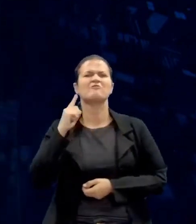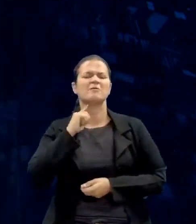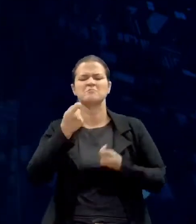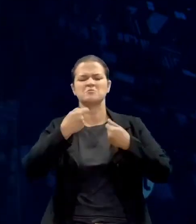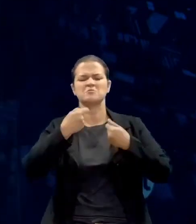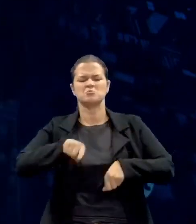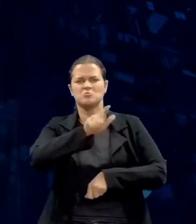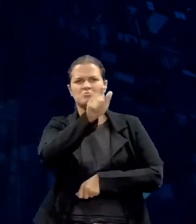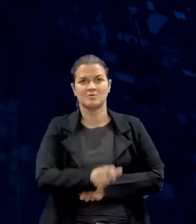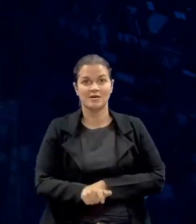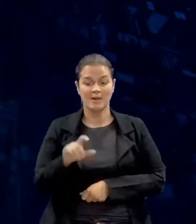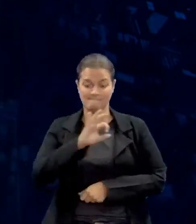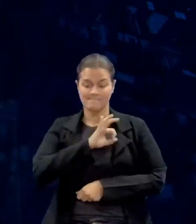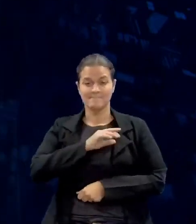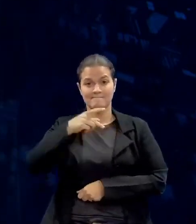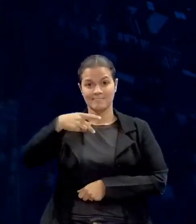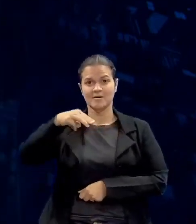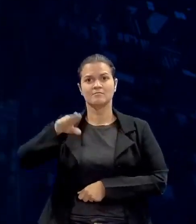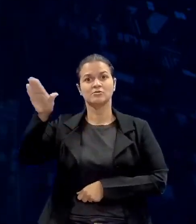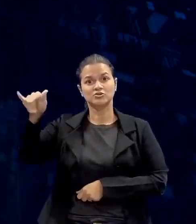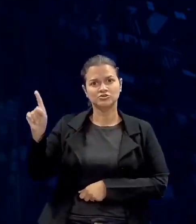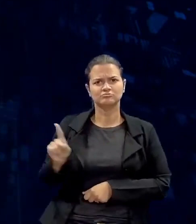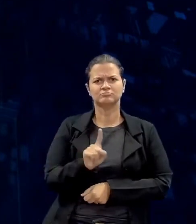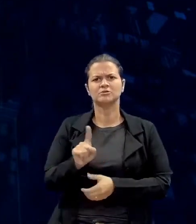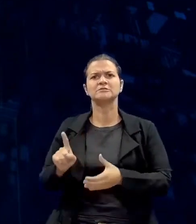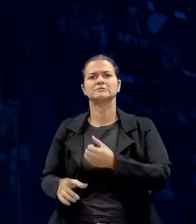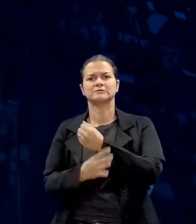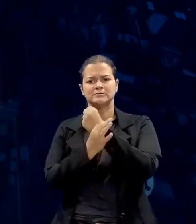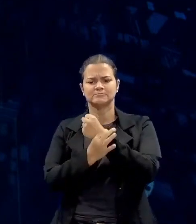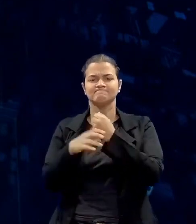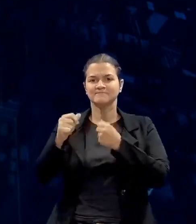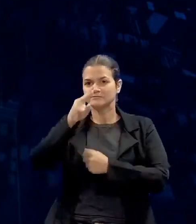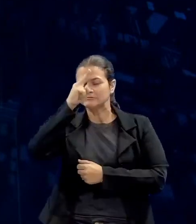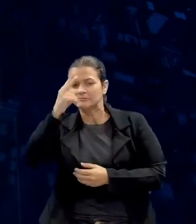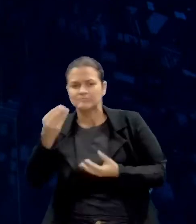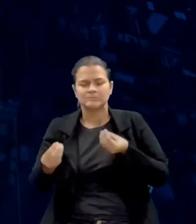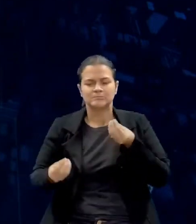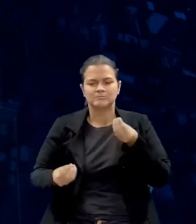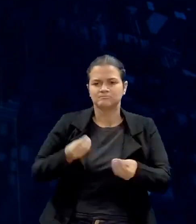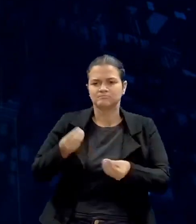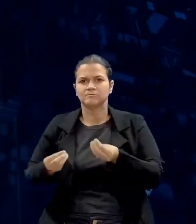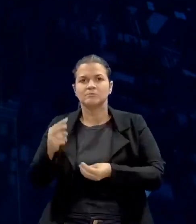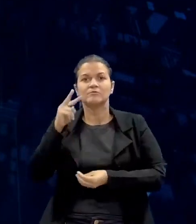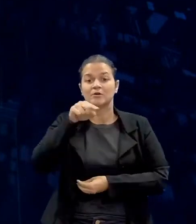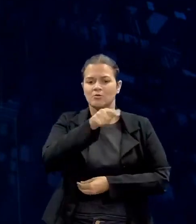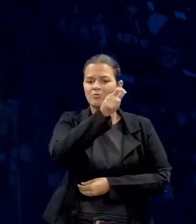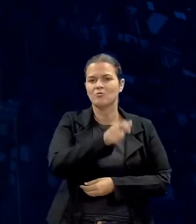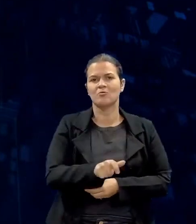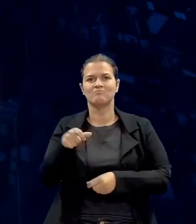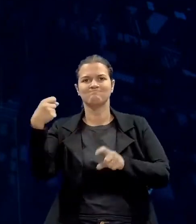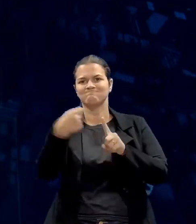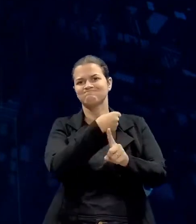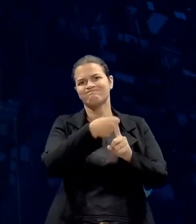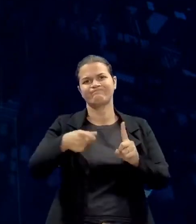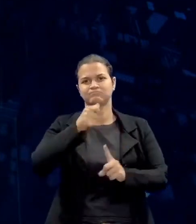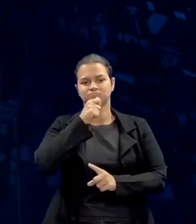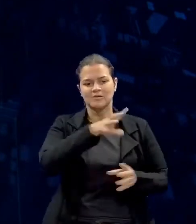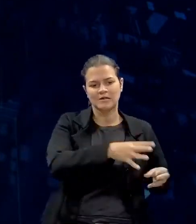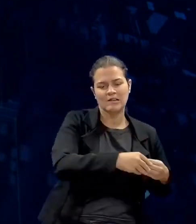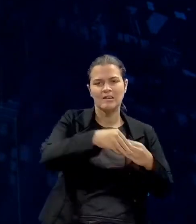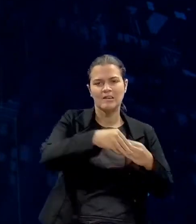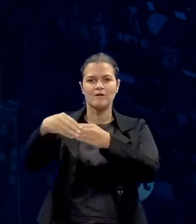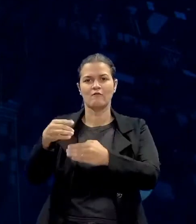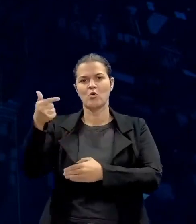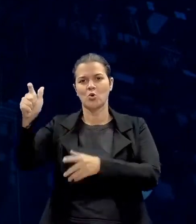A polícia militar foi acionada e a segurança precisou ser reforçada para que o dirigente do time rubro-negro fosse retirado do local.